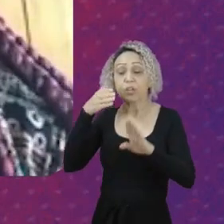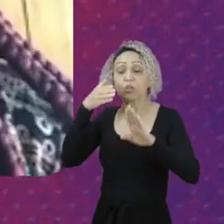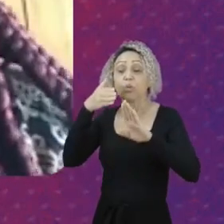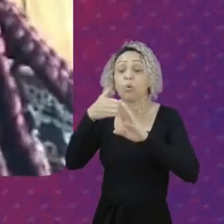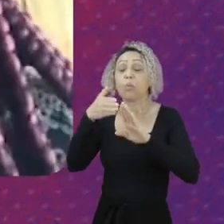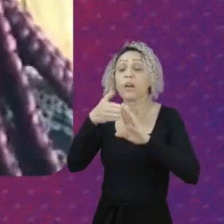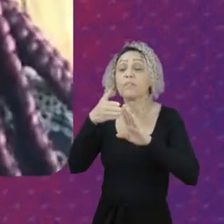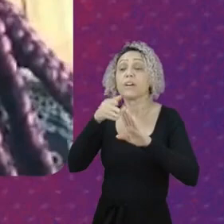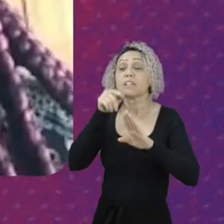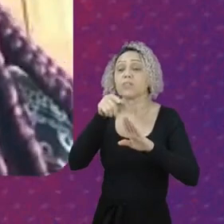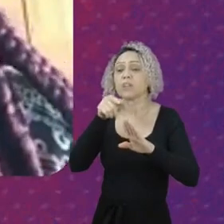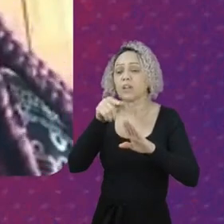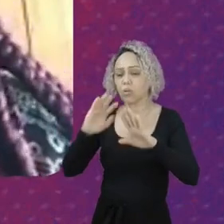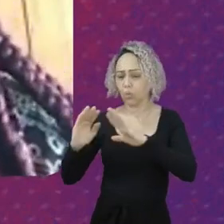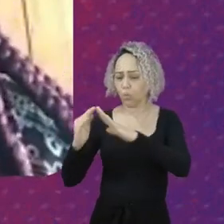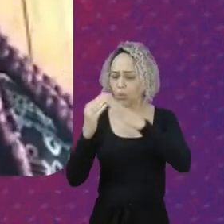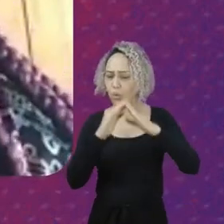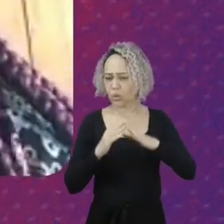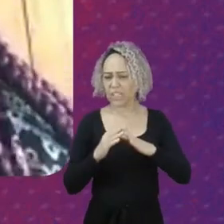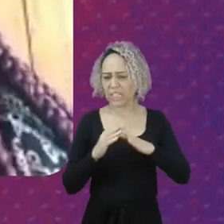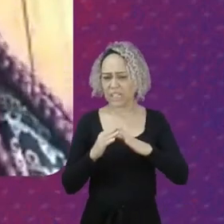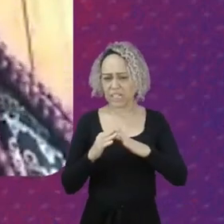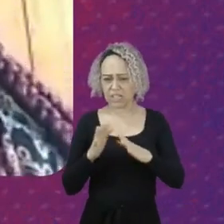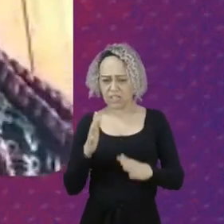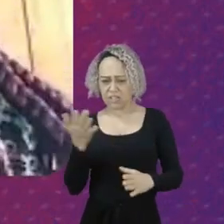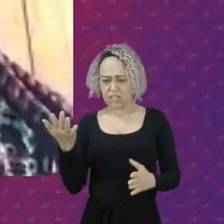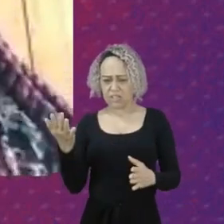um espaço, né, onde,